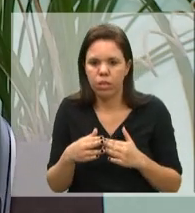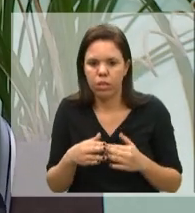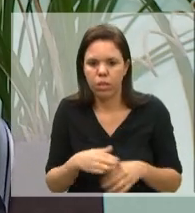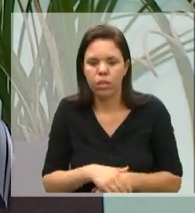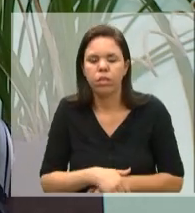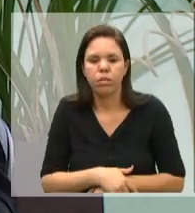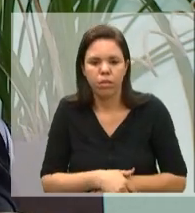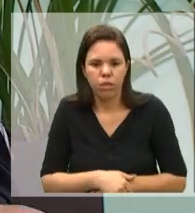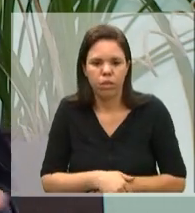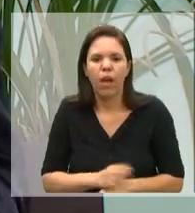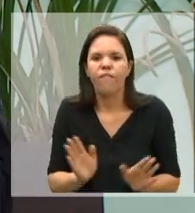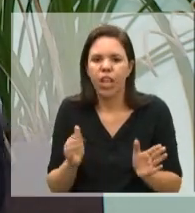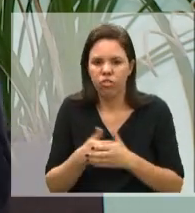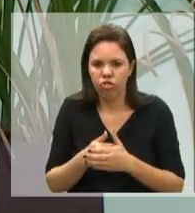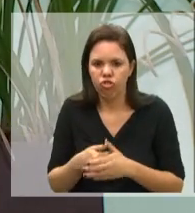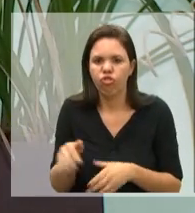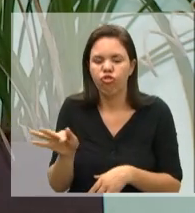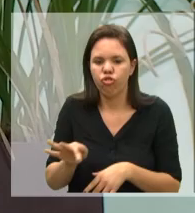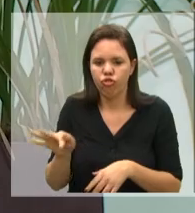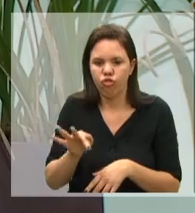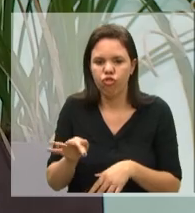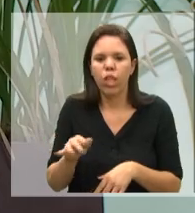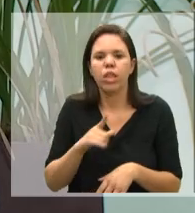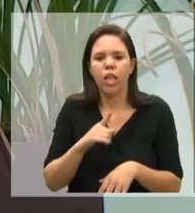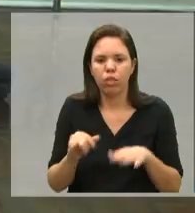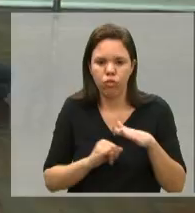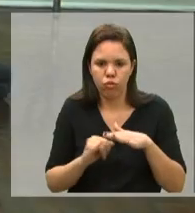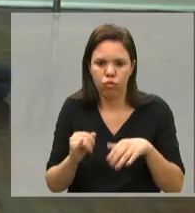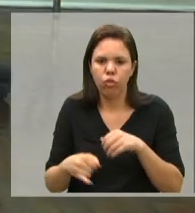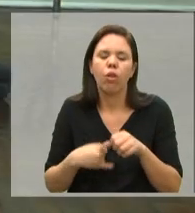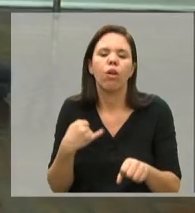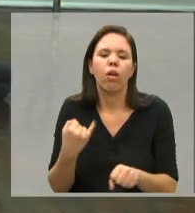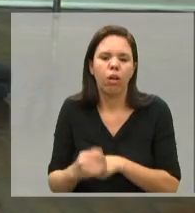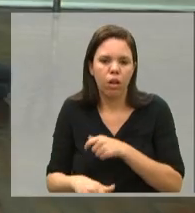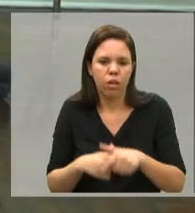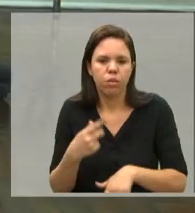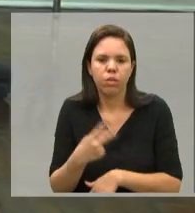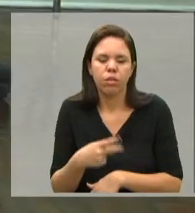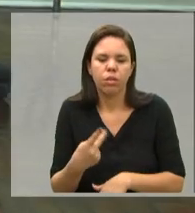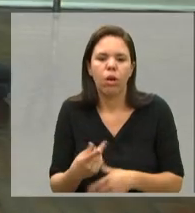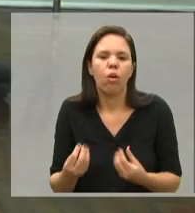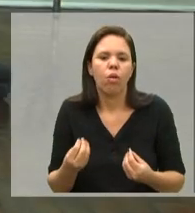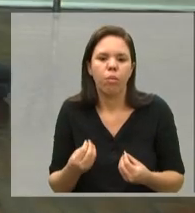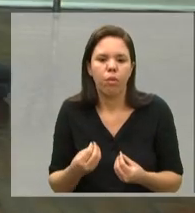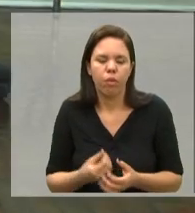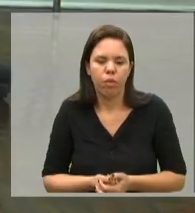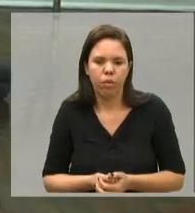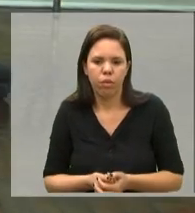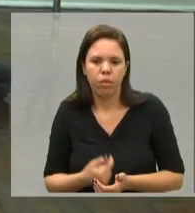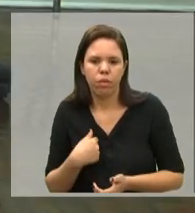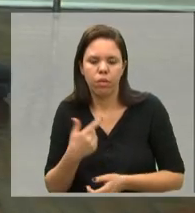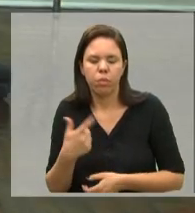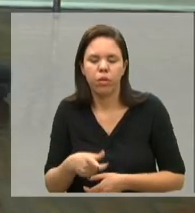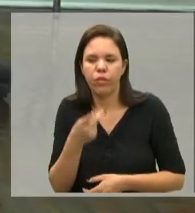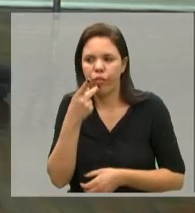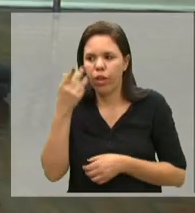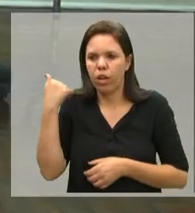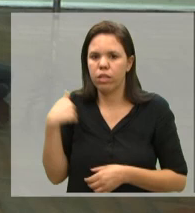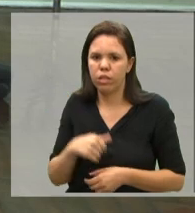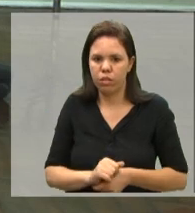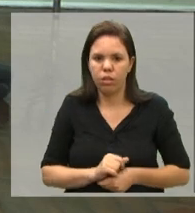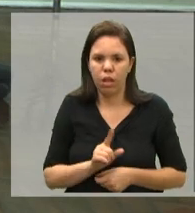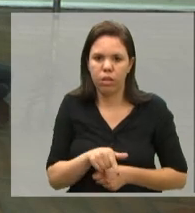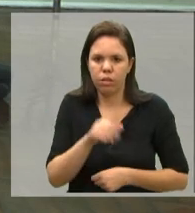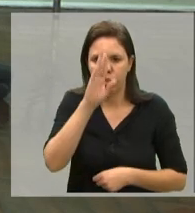está fechada, né, e os tutores online trabalhando com ele. Então, como mediar? Até porque, repito o que eu disse anteriormente, eu acho que esse é